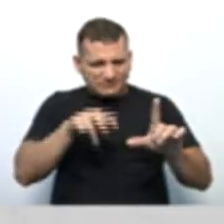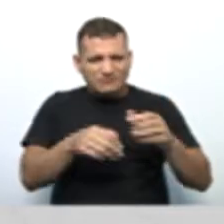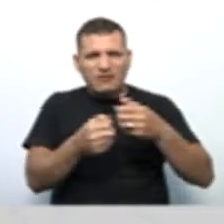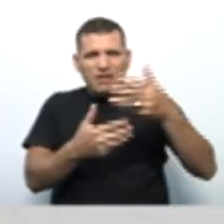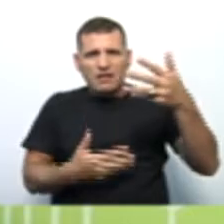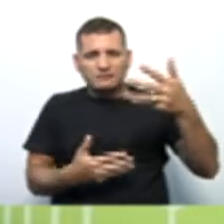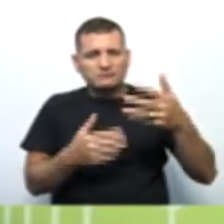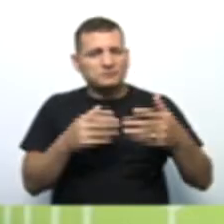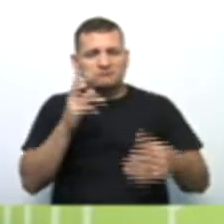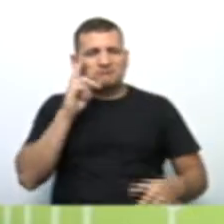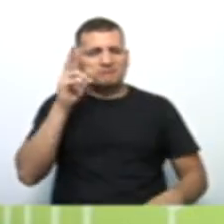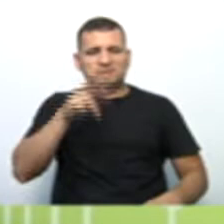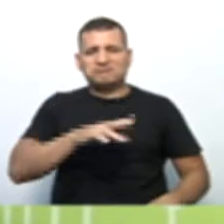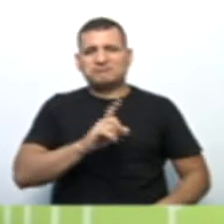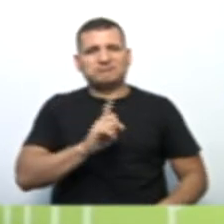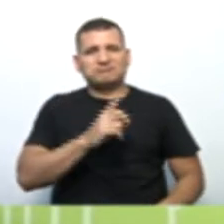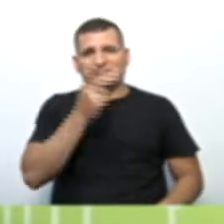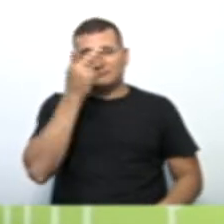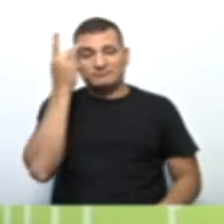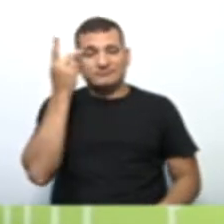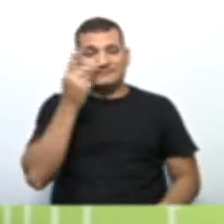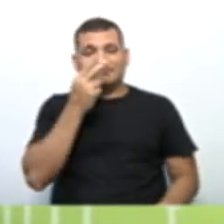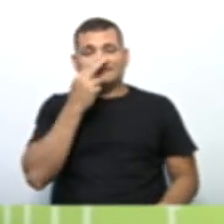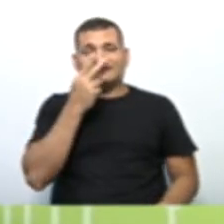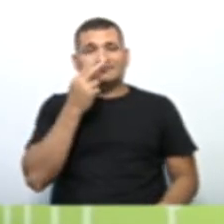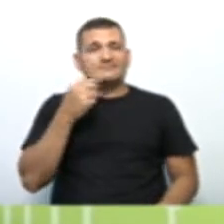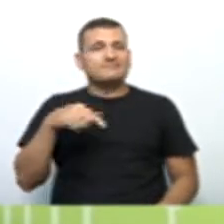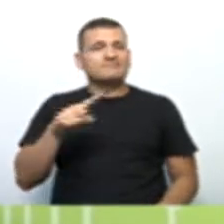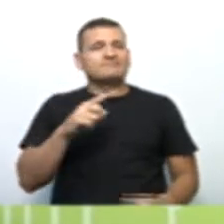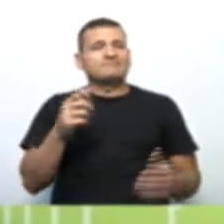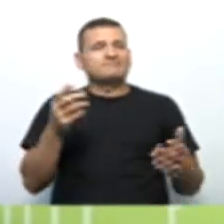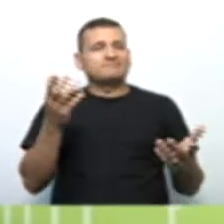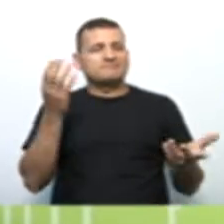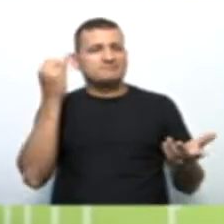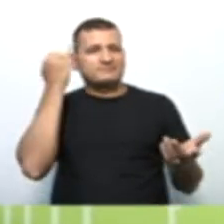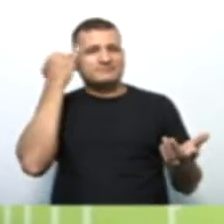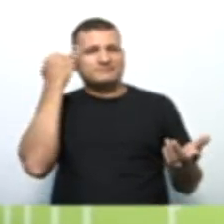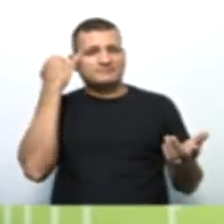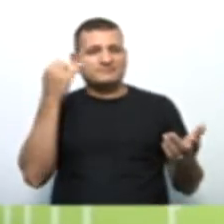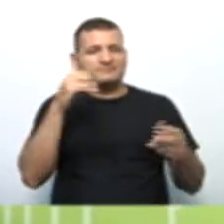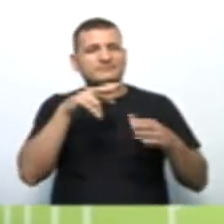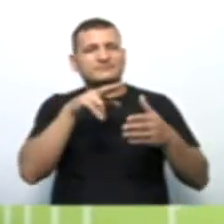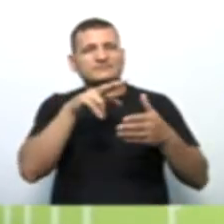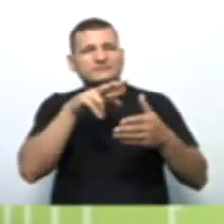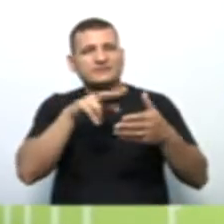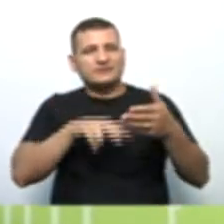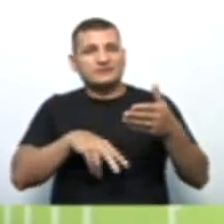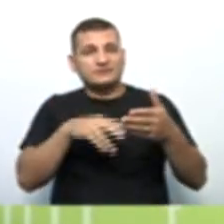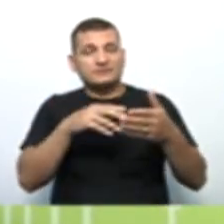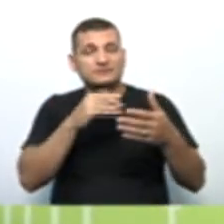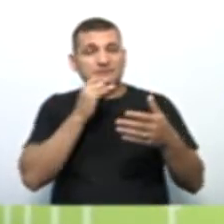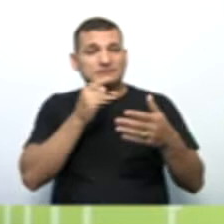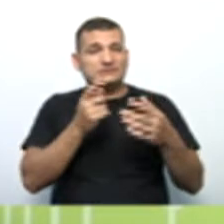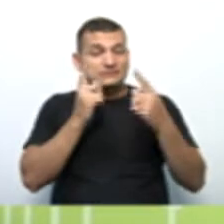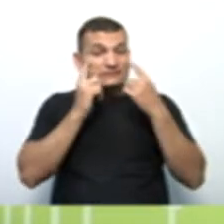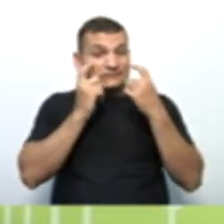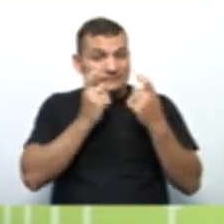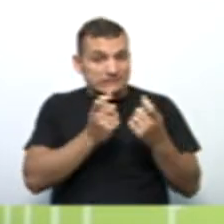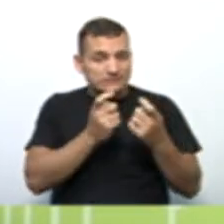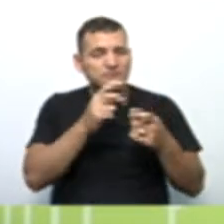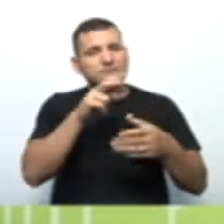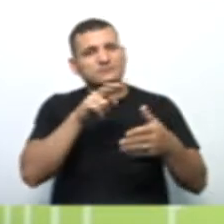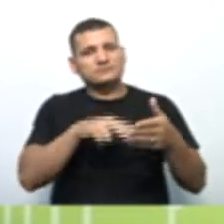nós estamos assim com um pouco de preguiça de ler coisas a gente vai ver só vai ler realmente foi algo interessante não foi interessante